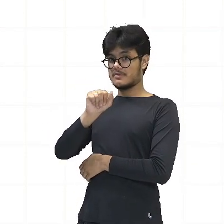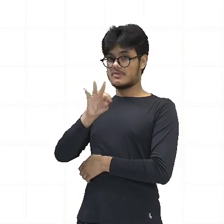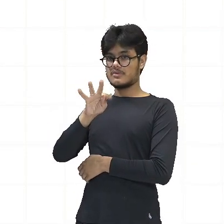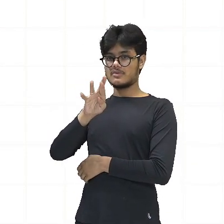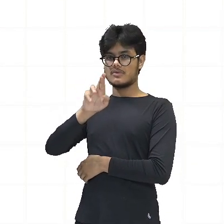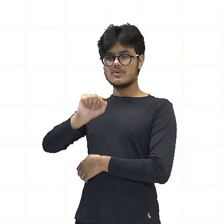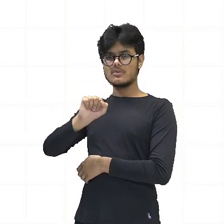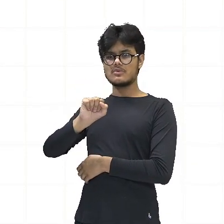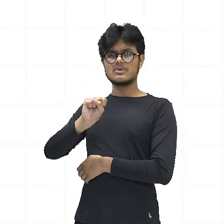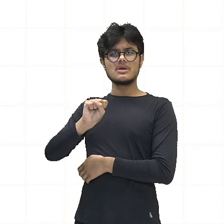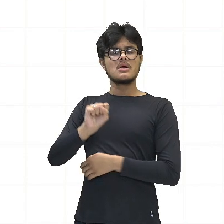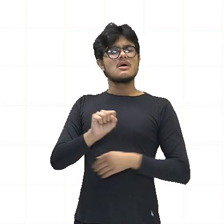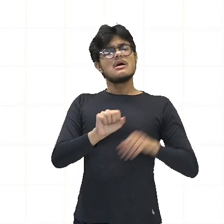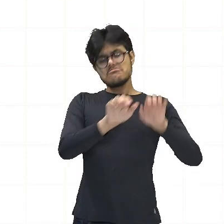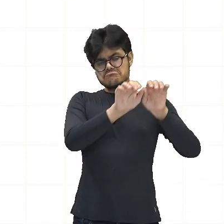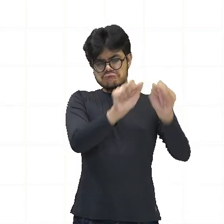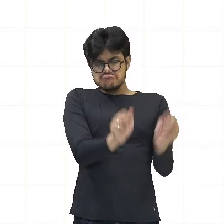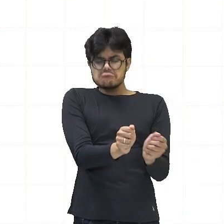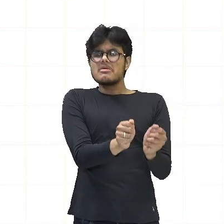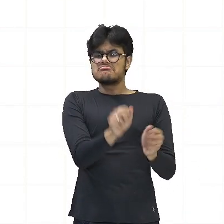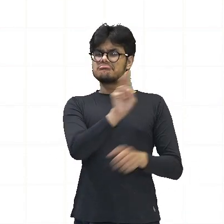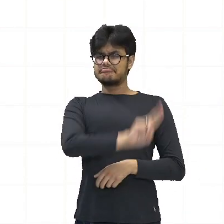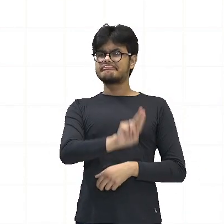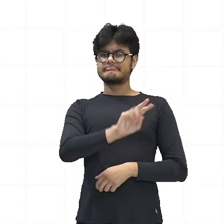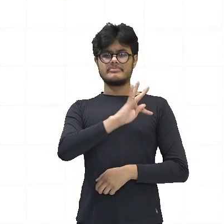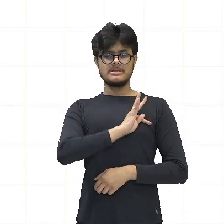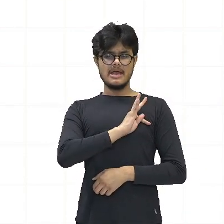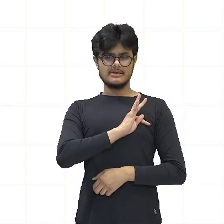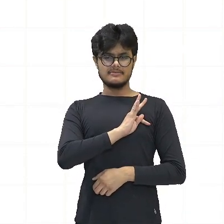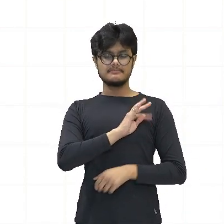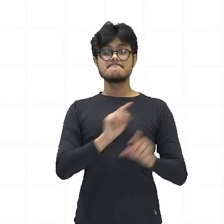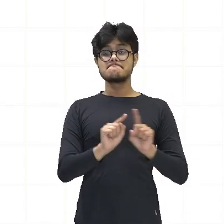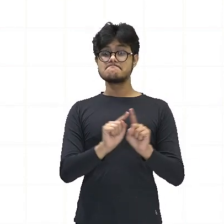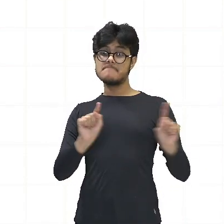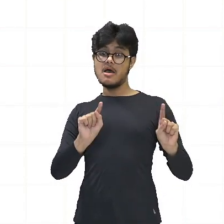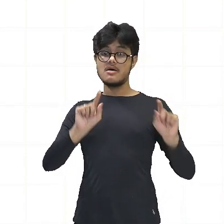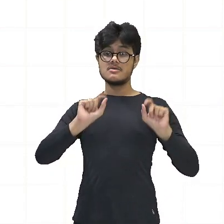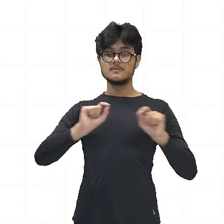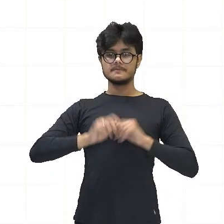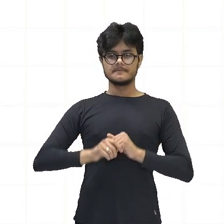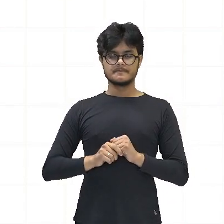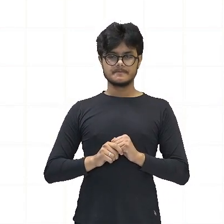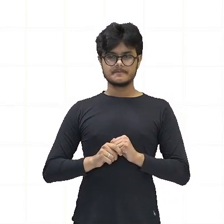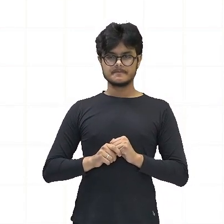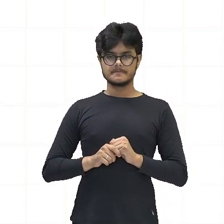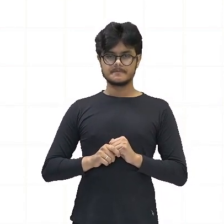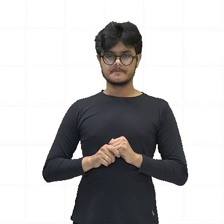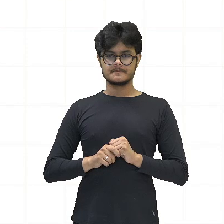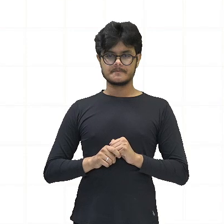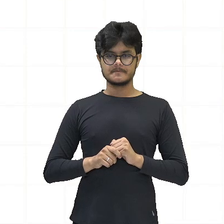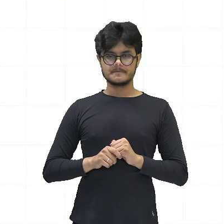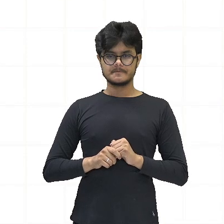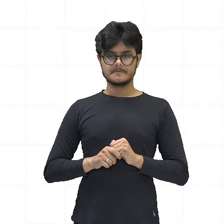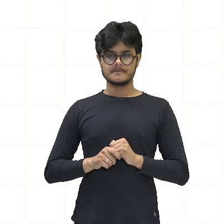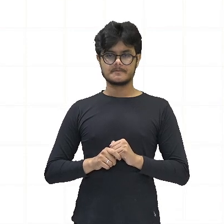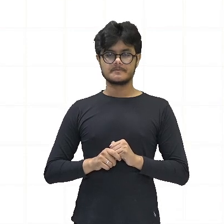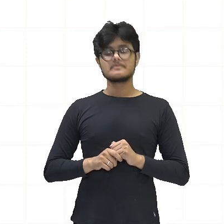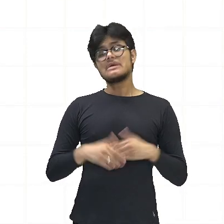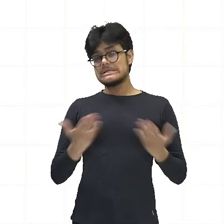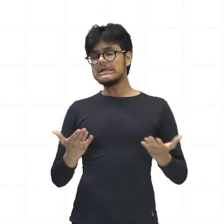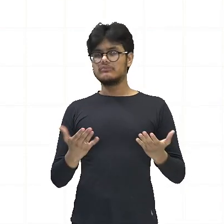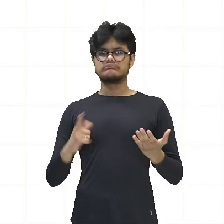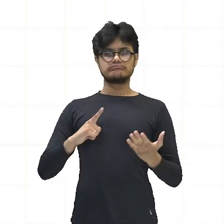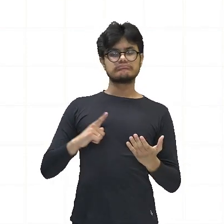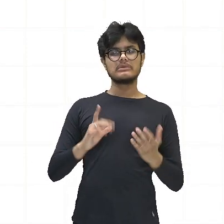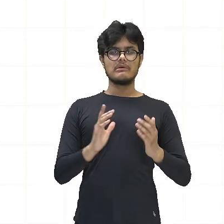era artesanal, mas as tarefas elas eram desenvolvidas assim em oficinas,